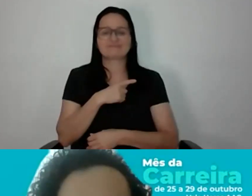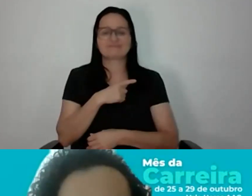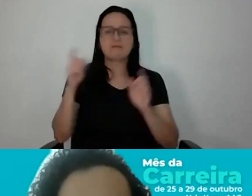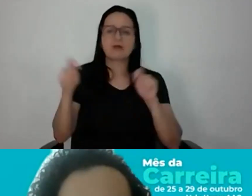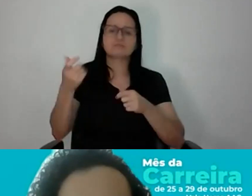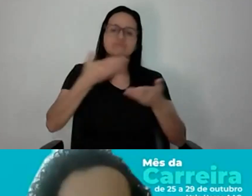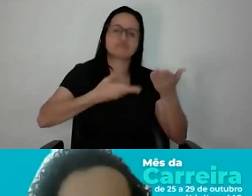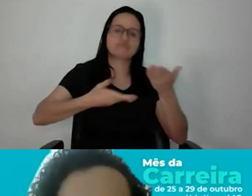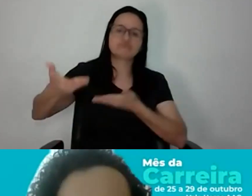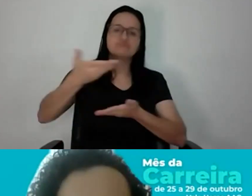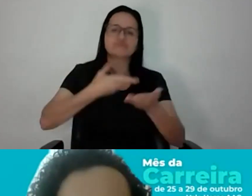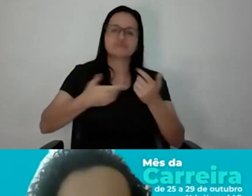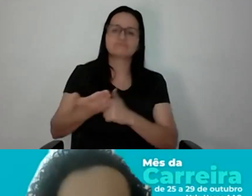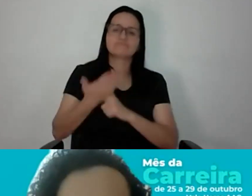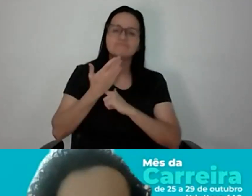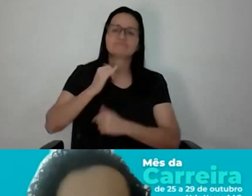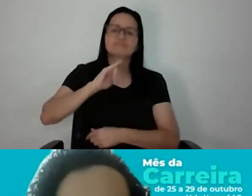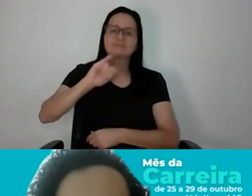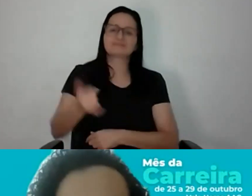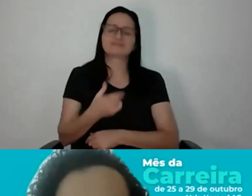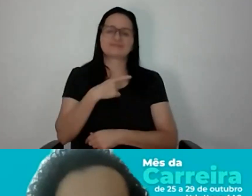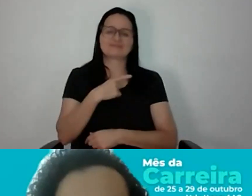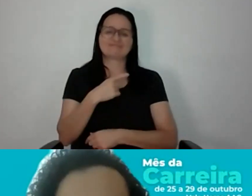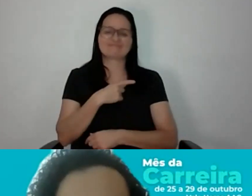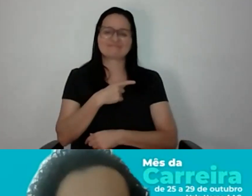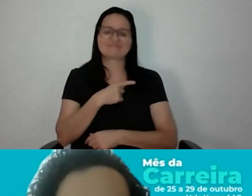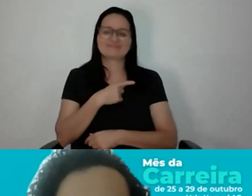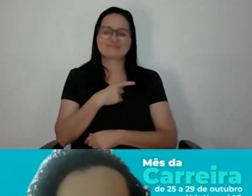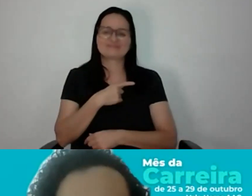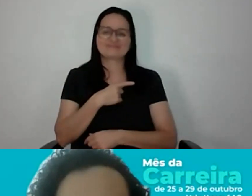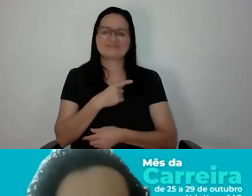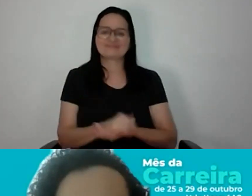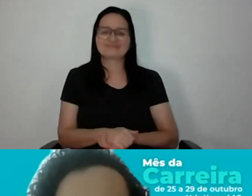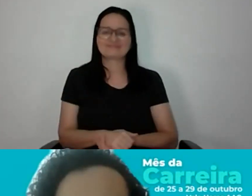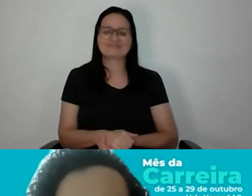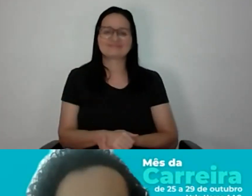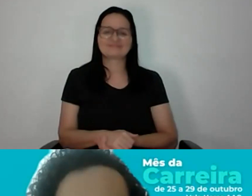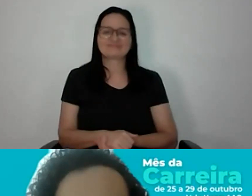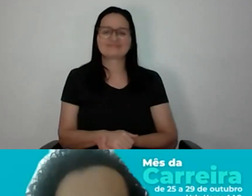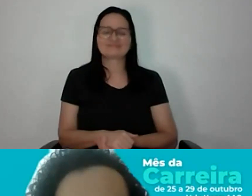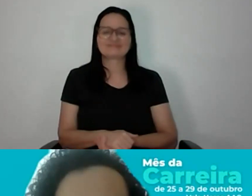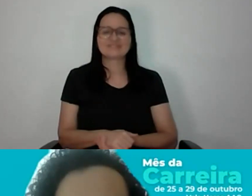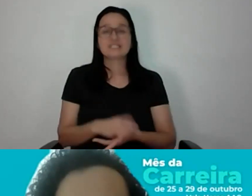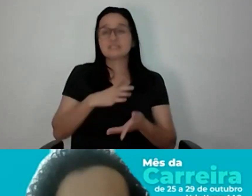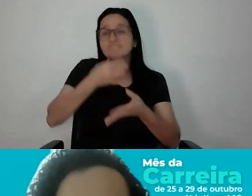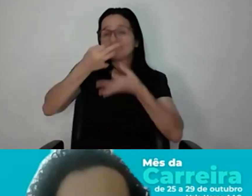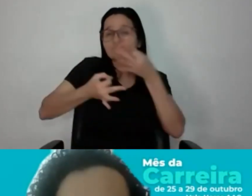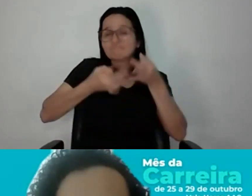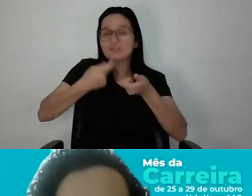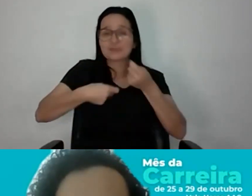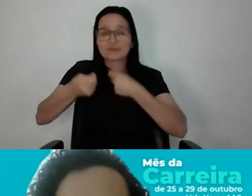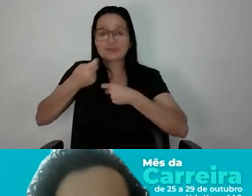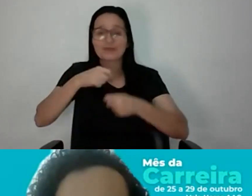com a gente. Marina me inspirou. Você me inspirou. Quem tiver uma ideia de negócio, de inteligência artificial, ou